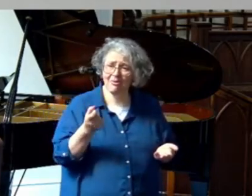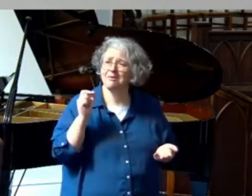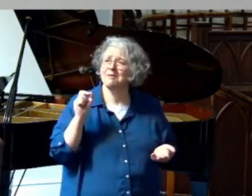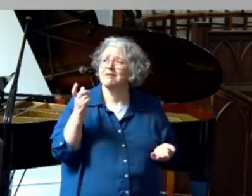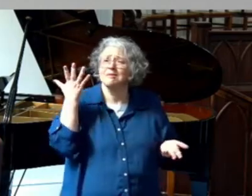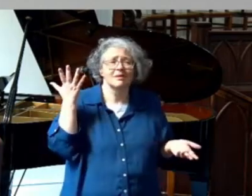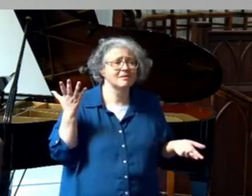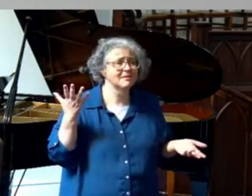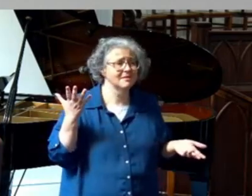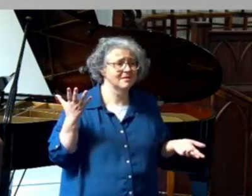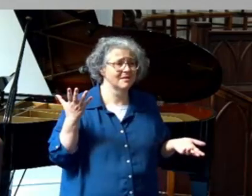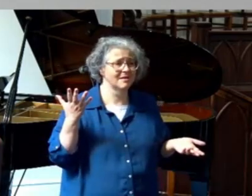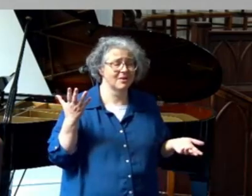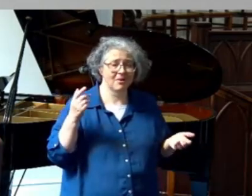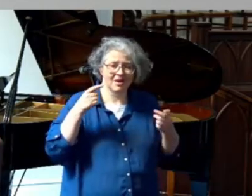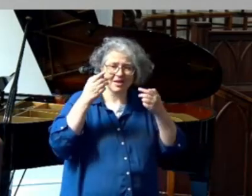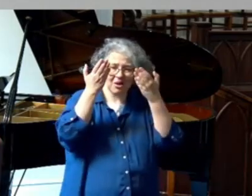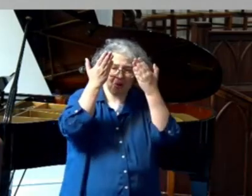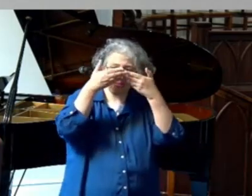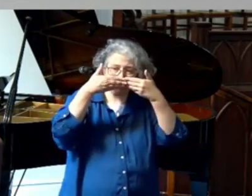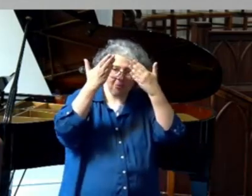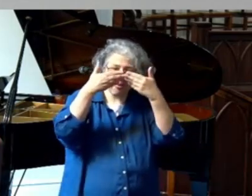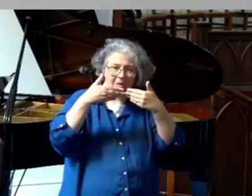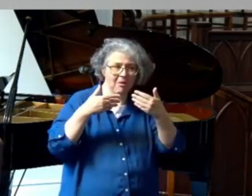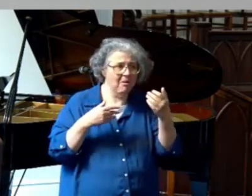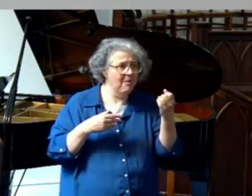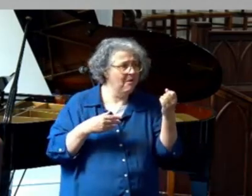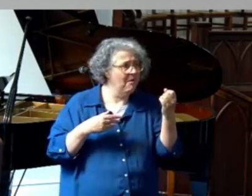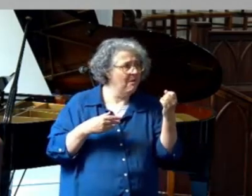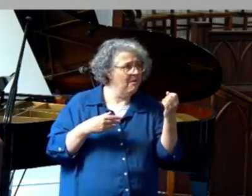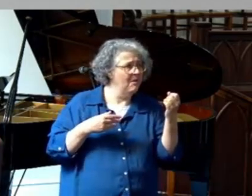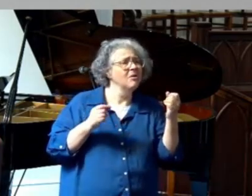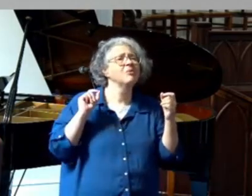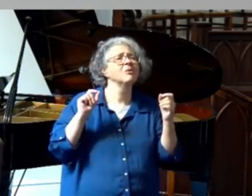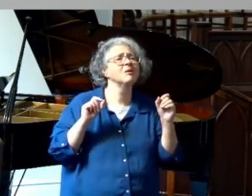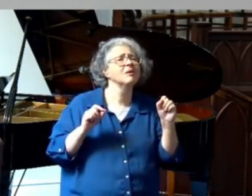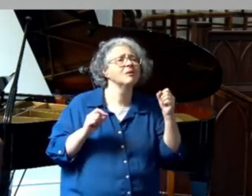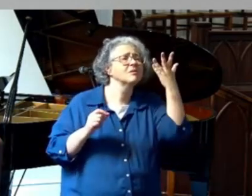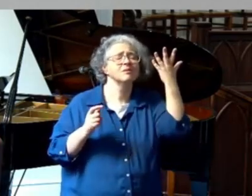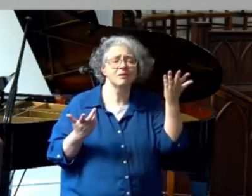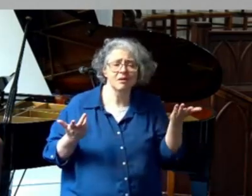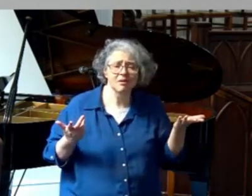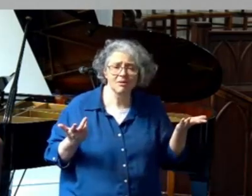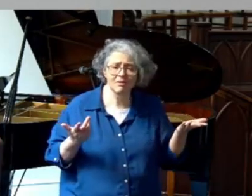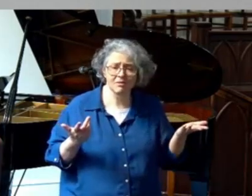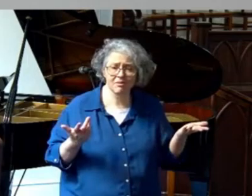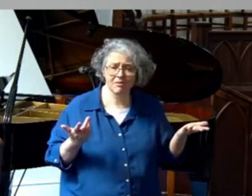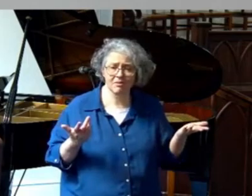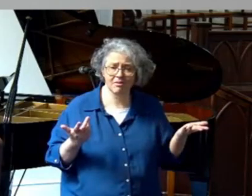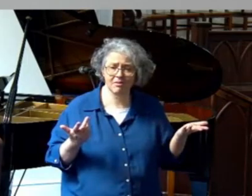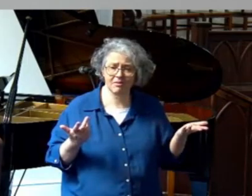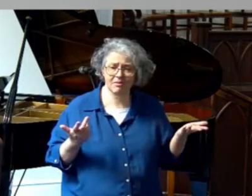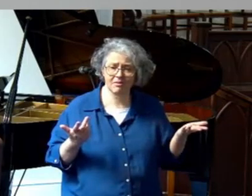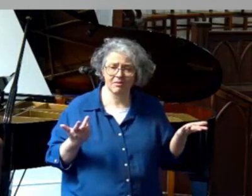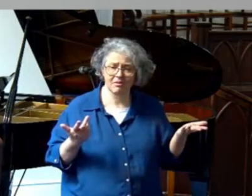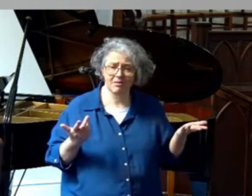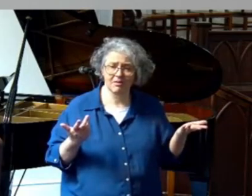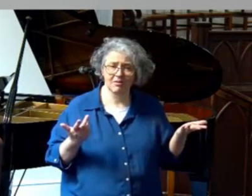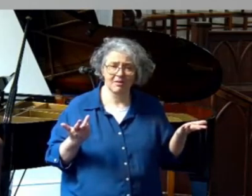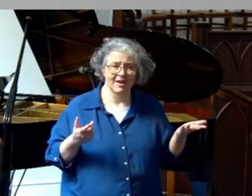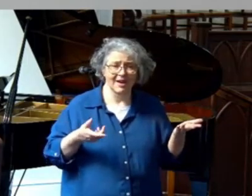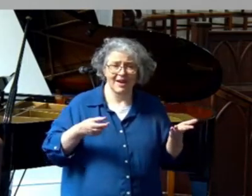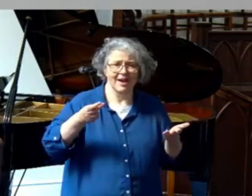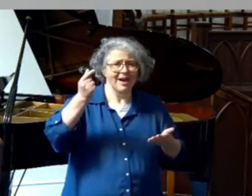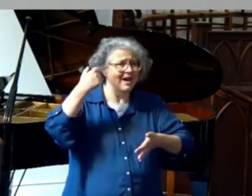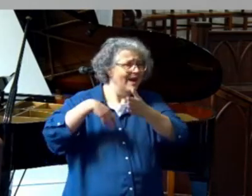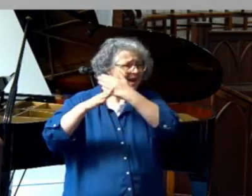estomacais, intestinais, as arritmias, a pressão alta. Chegou. O que aconteceu? Já teve um tempo em que eu não me